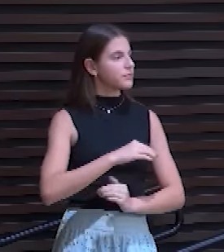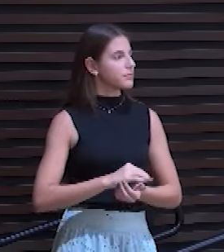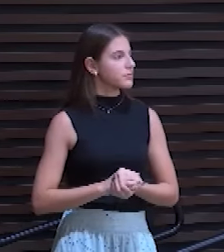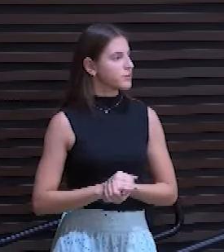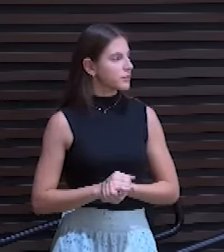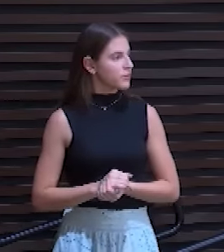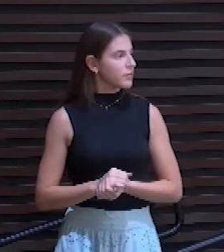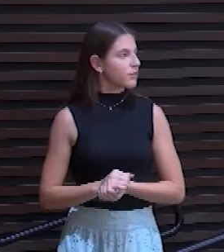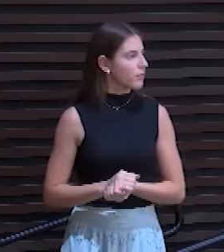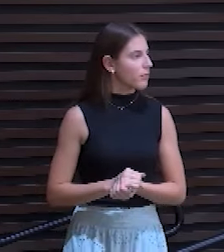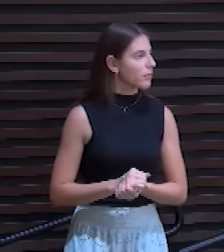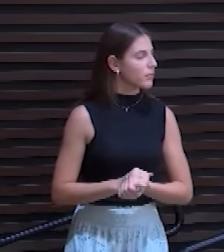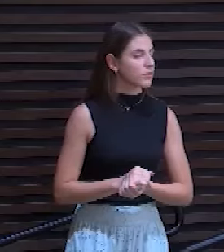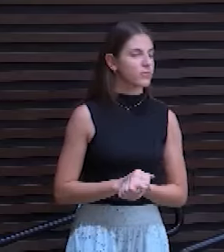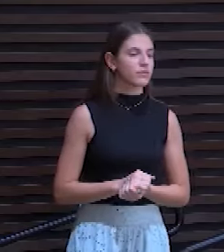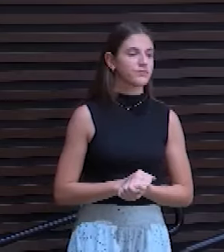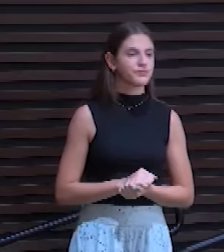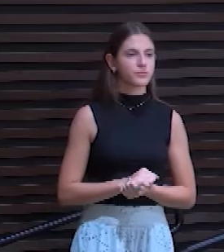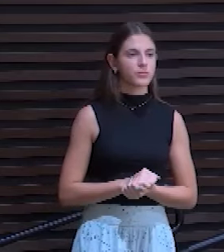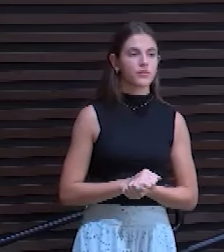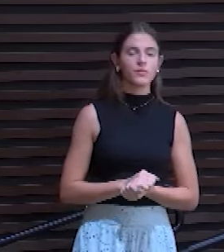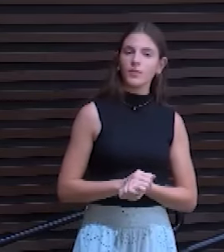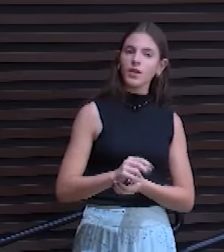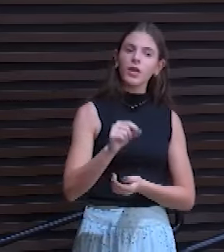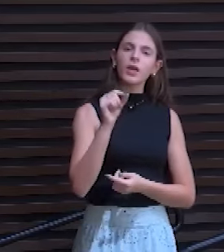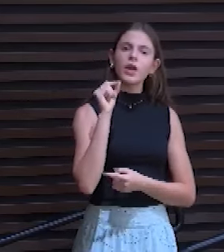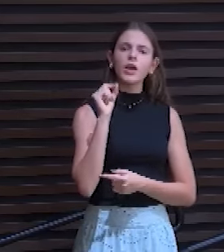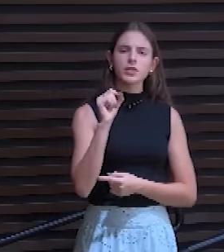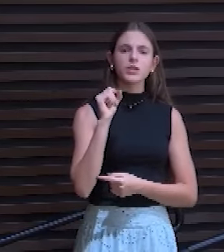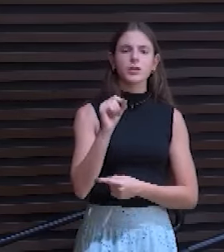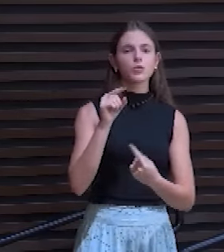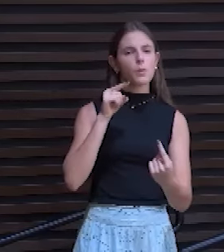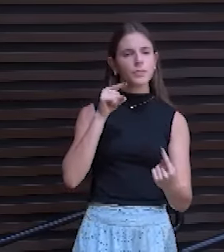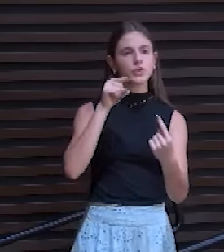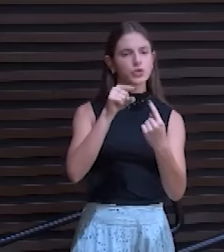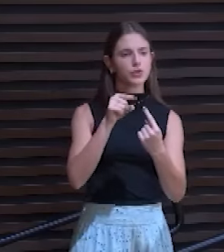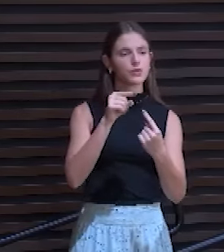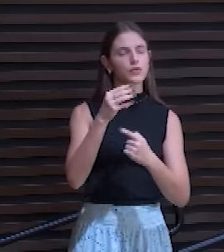de Westminster? Qual é o fim principal do homem?